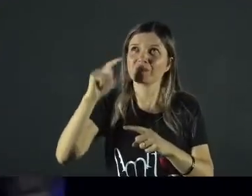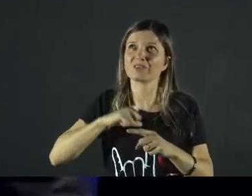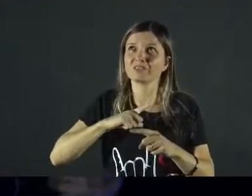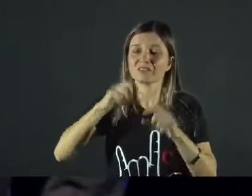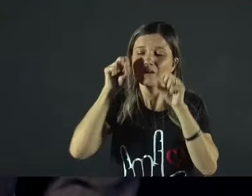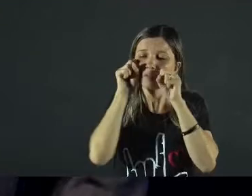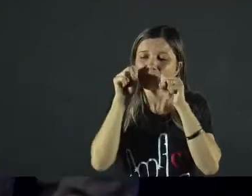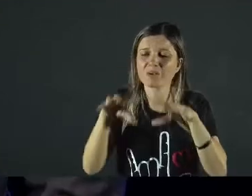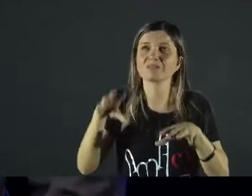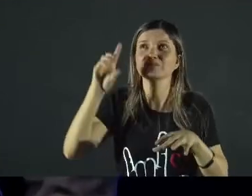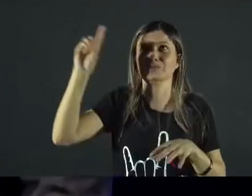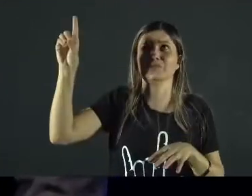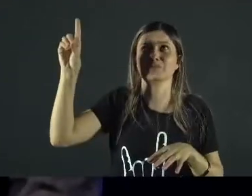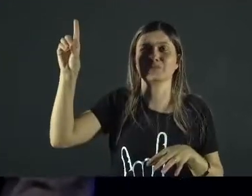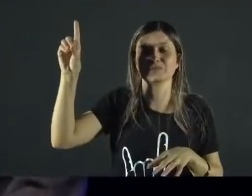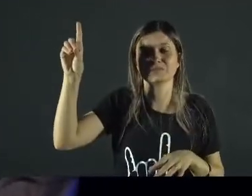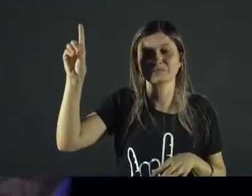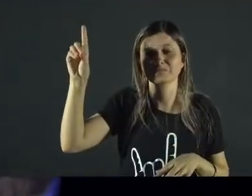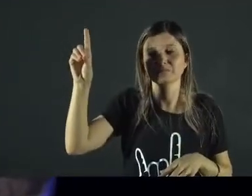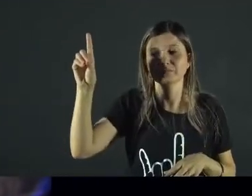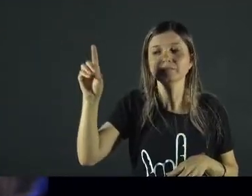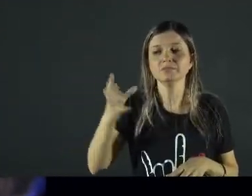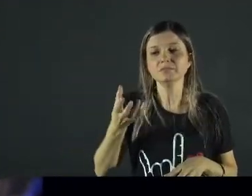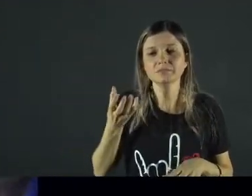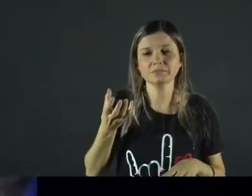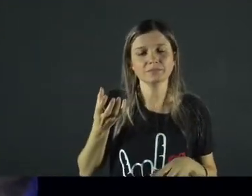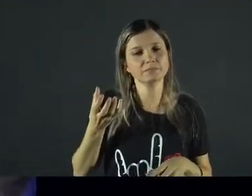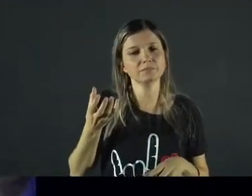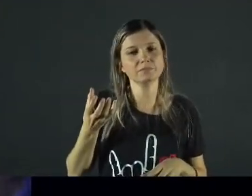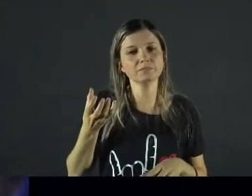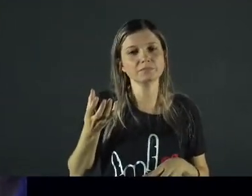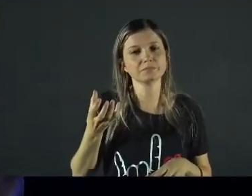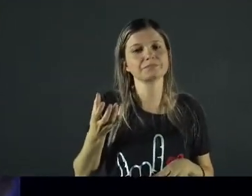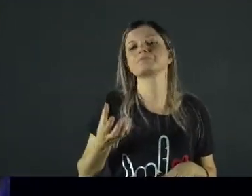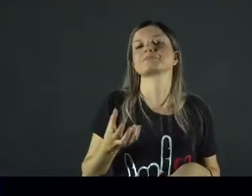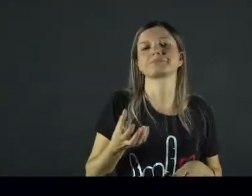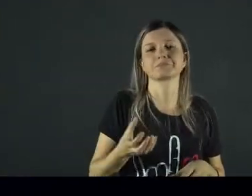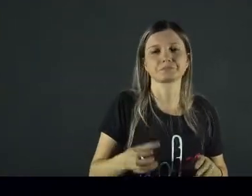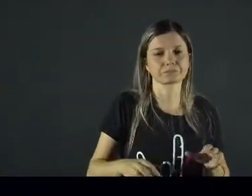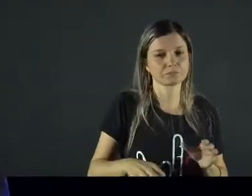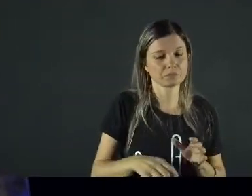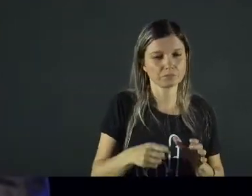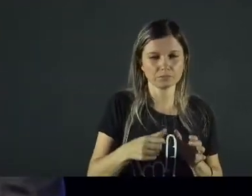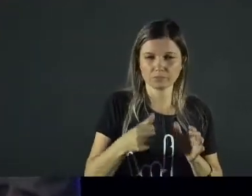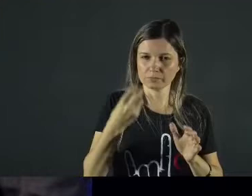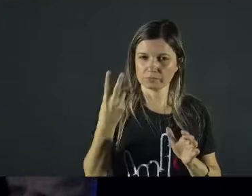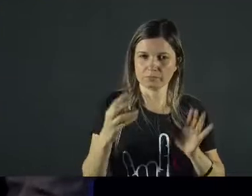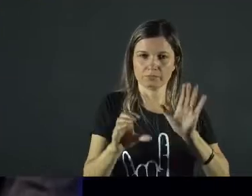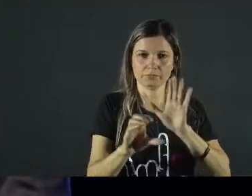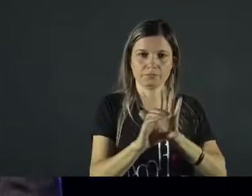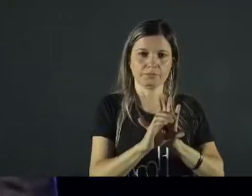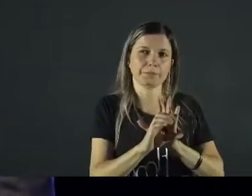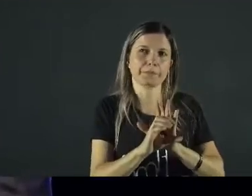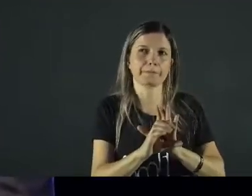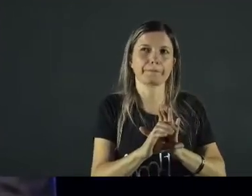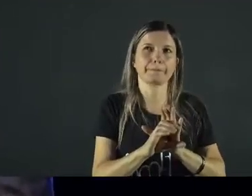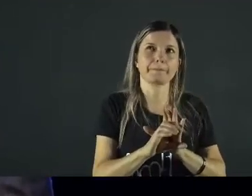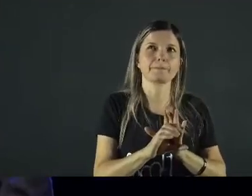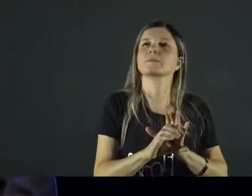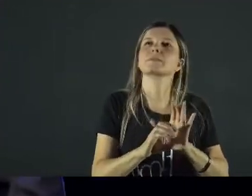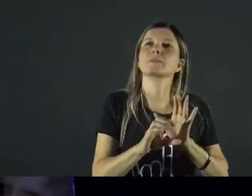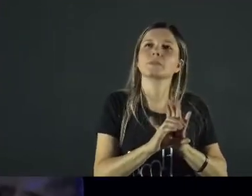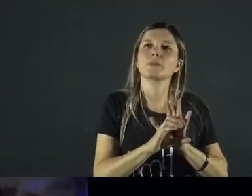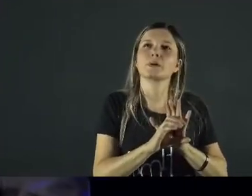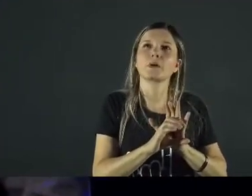citar para você um versículo que está lá em 2 Crônicas, 2 livro de Crônicas, capítulo 20,